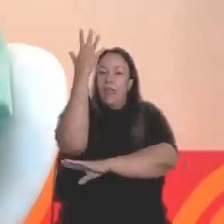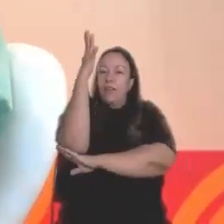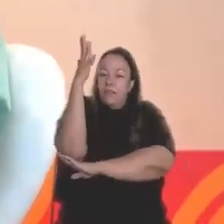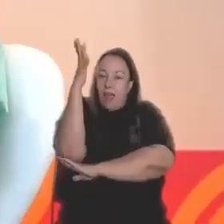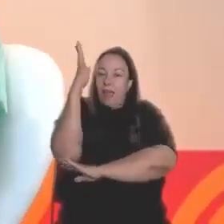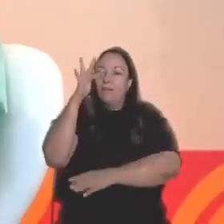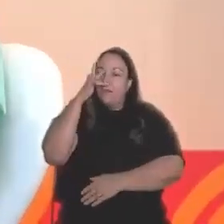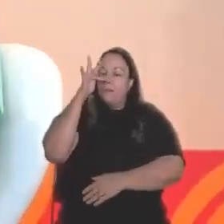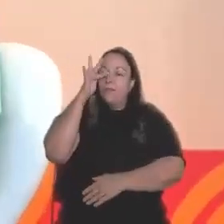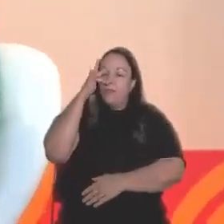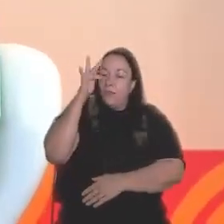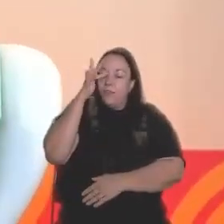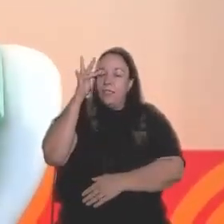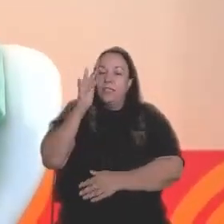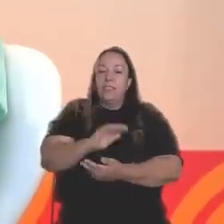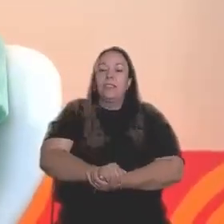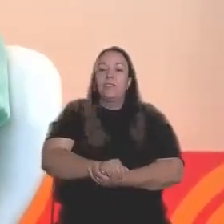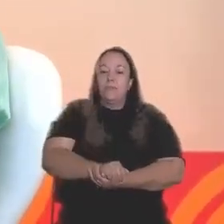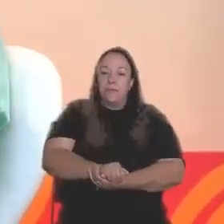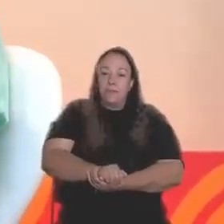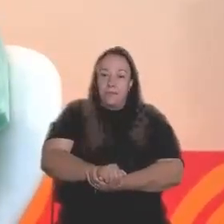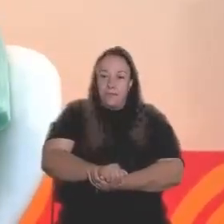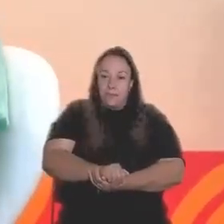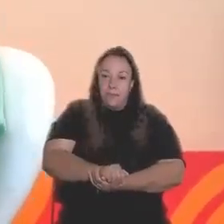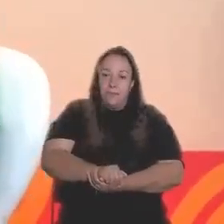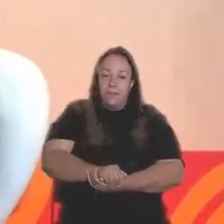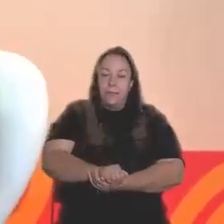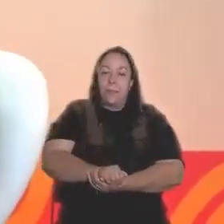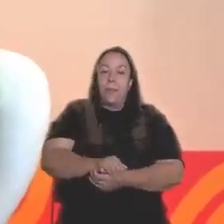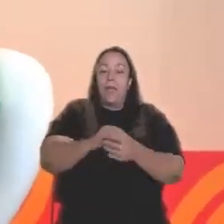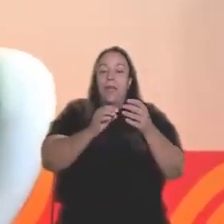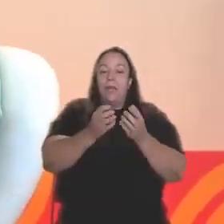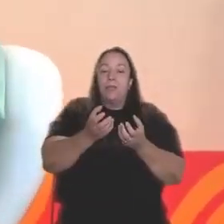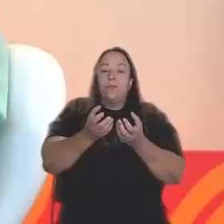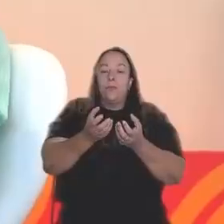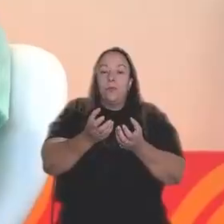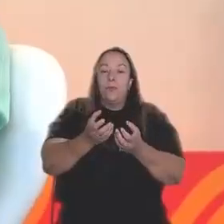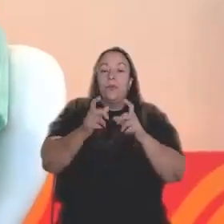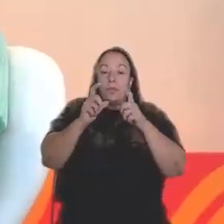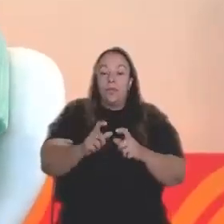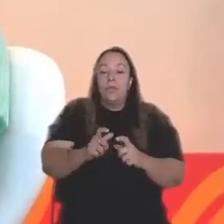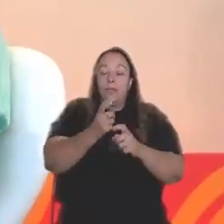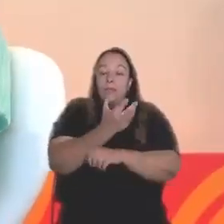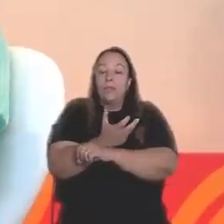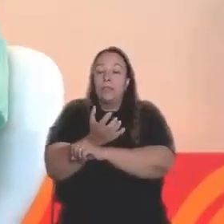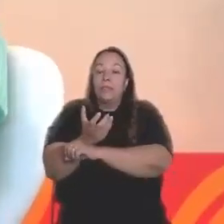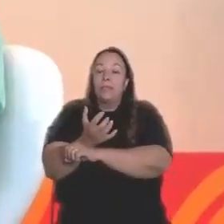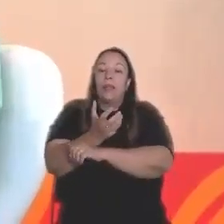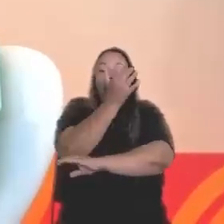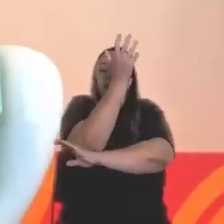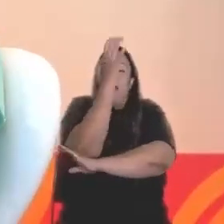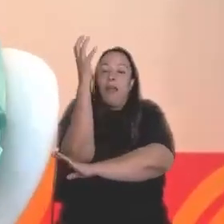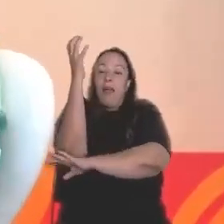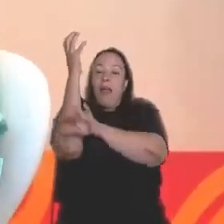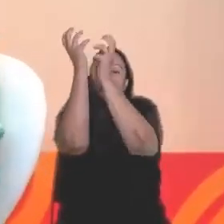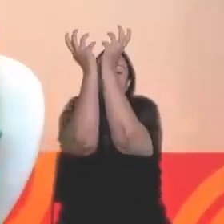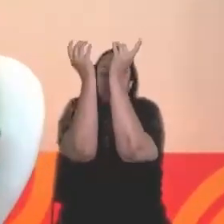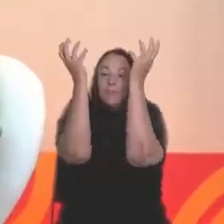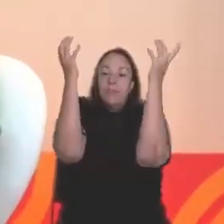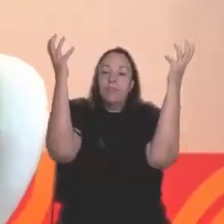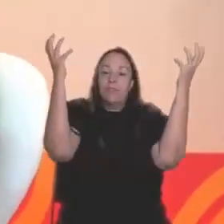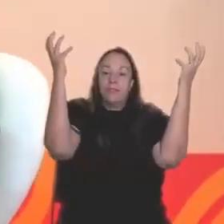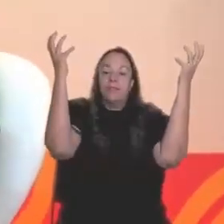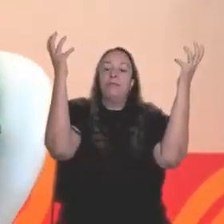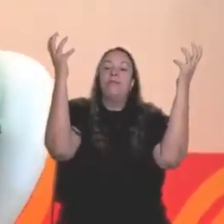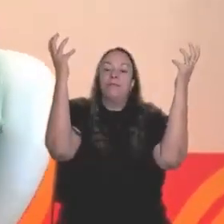árvores ornamentais, as específicas, né, do cerrado, todas vão estar aí plantadas. Se Deus quiser, a gente faz também